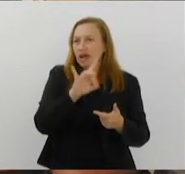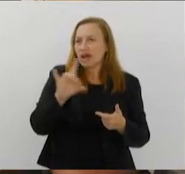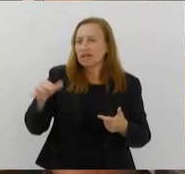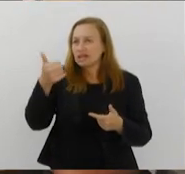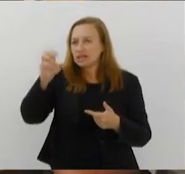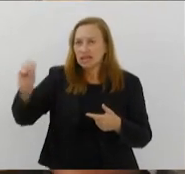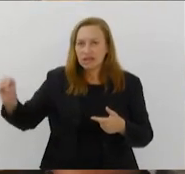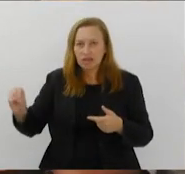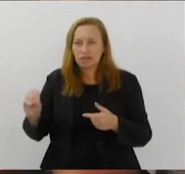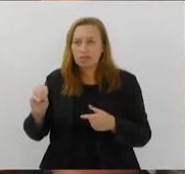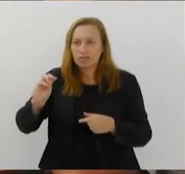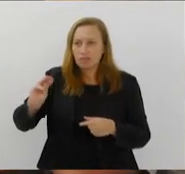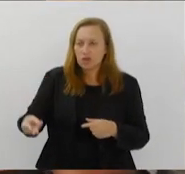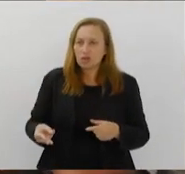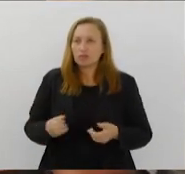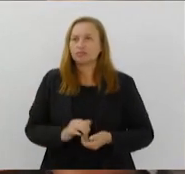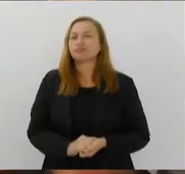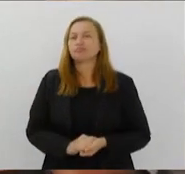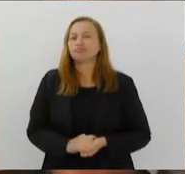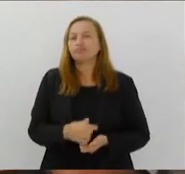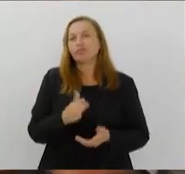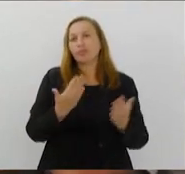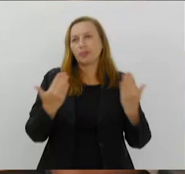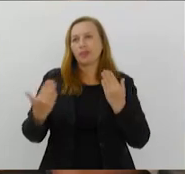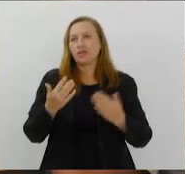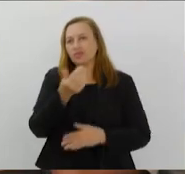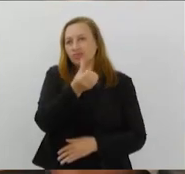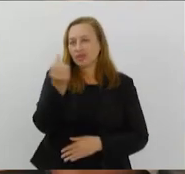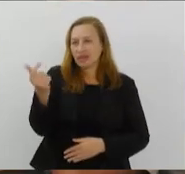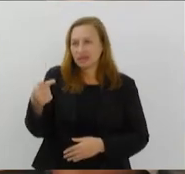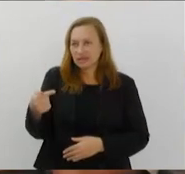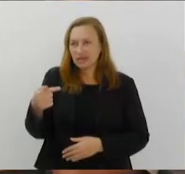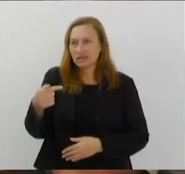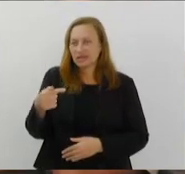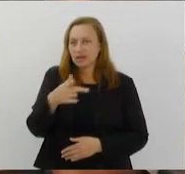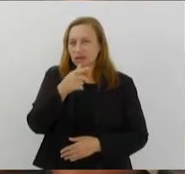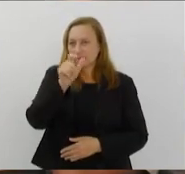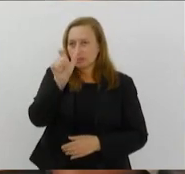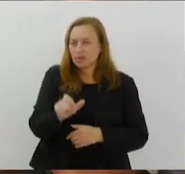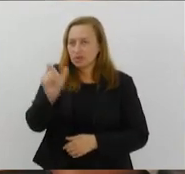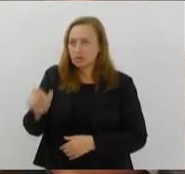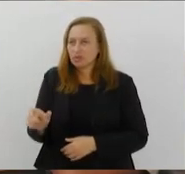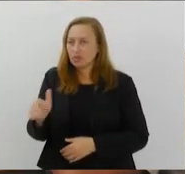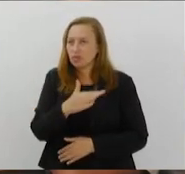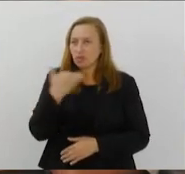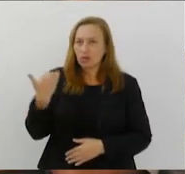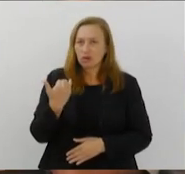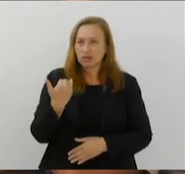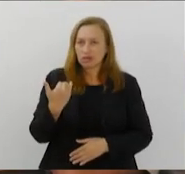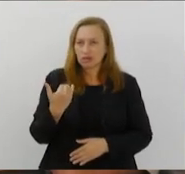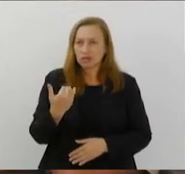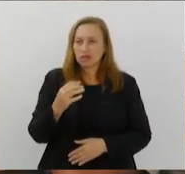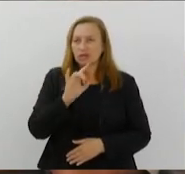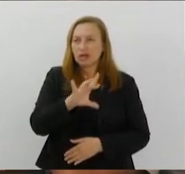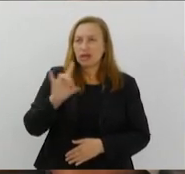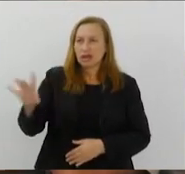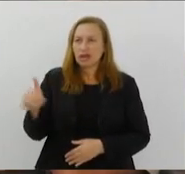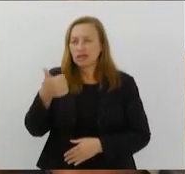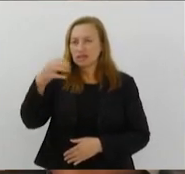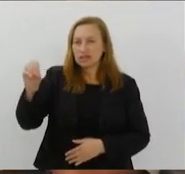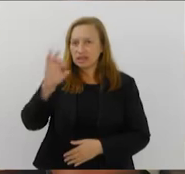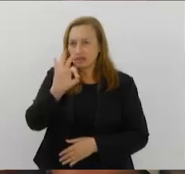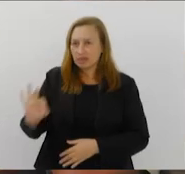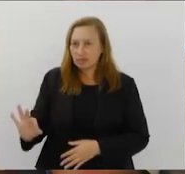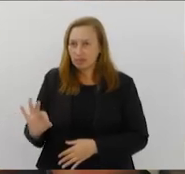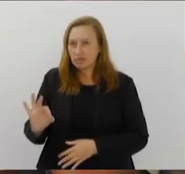que é altíssimo, é de 17 pessoas mortas por ação do Estado a cada 100 mil pessoas.